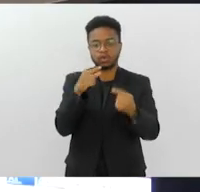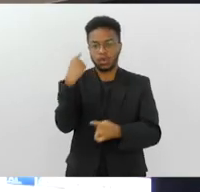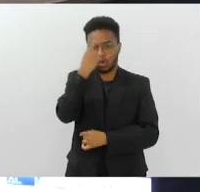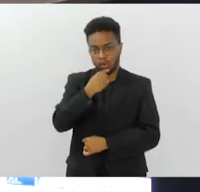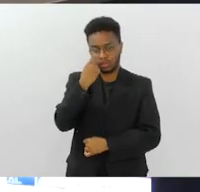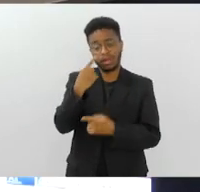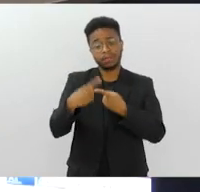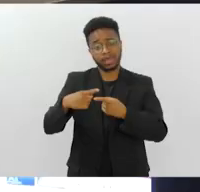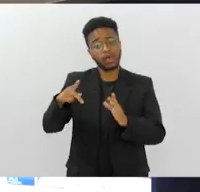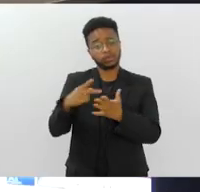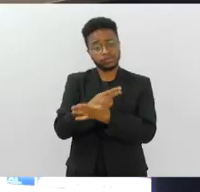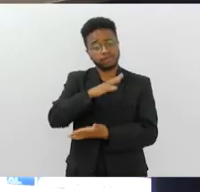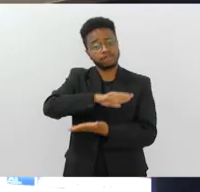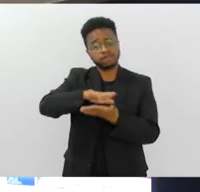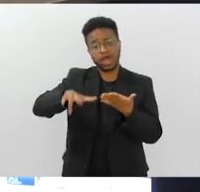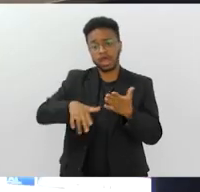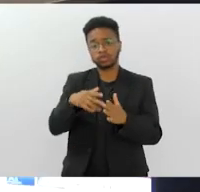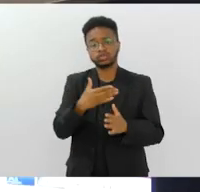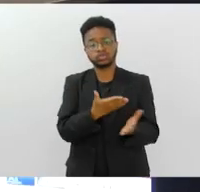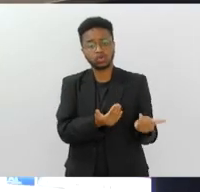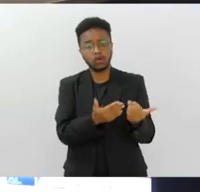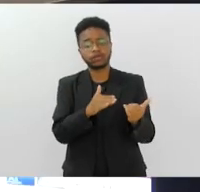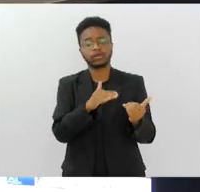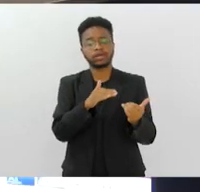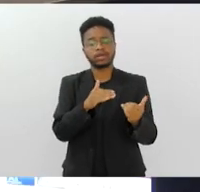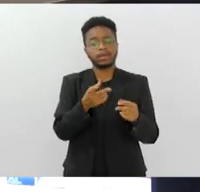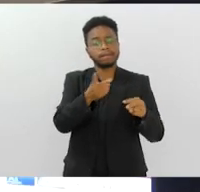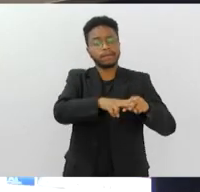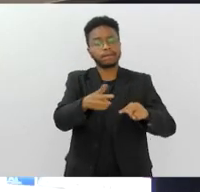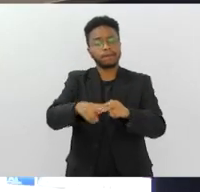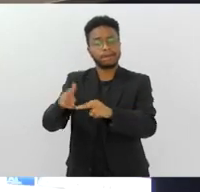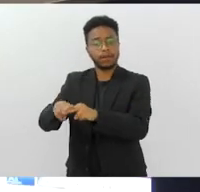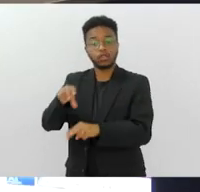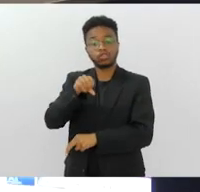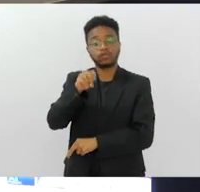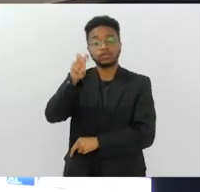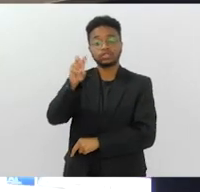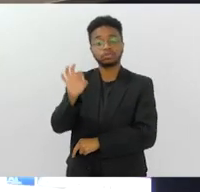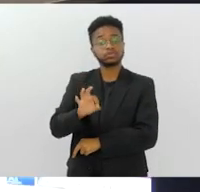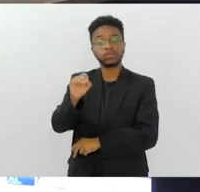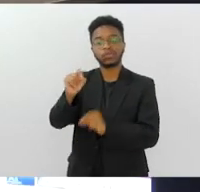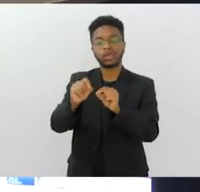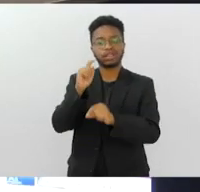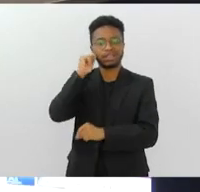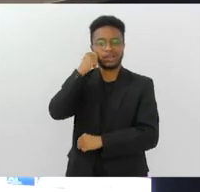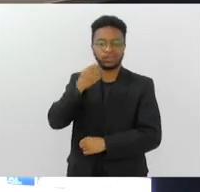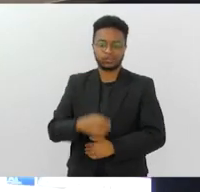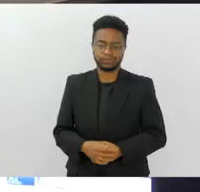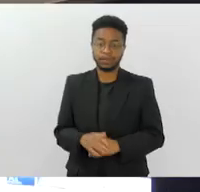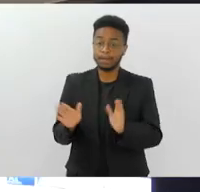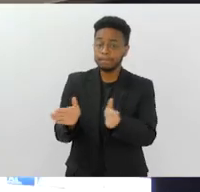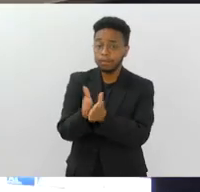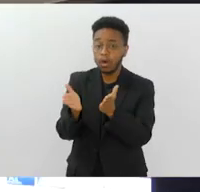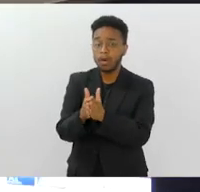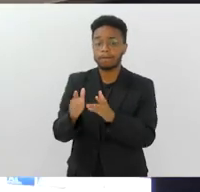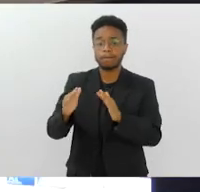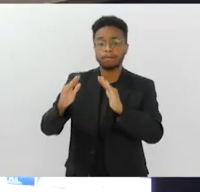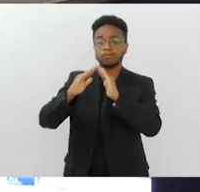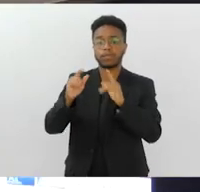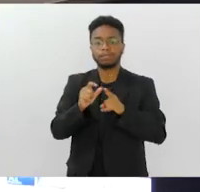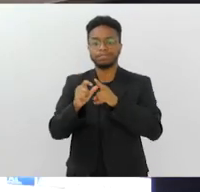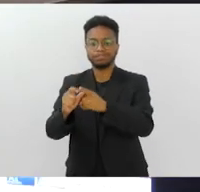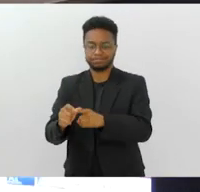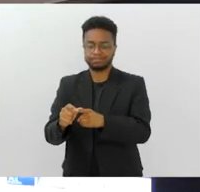de centenas de jovens 95% dos quais negros pobres da